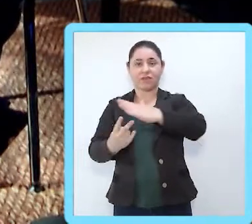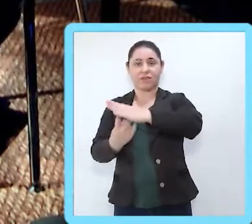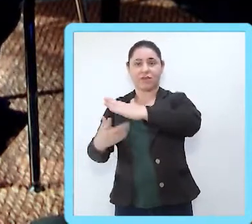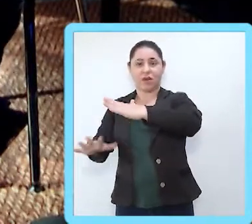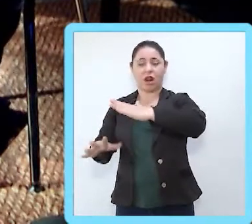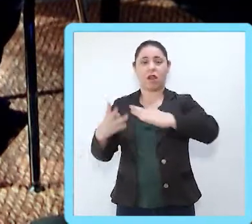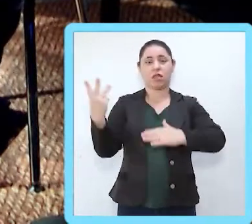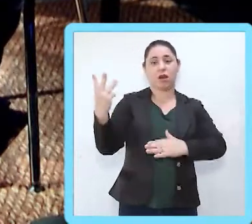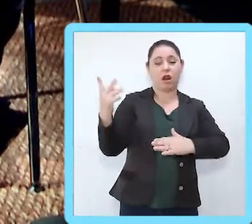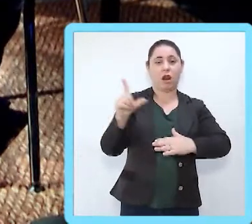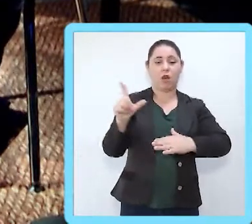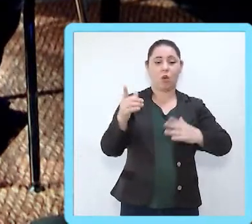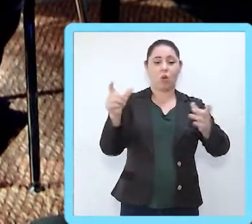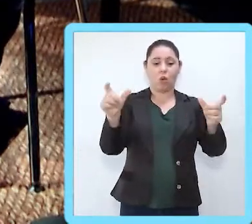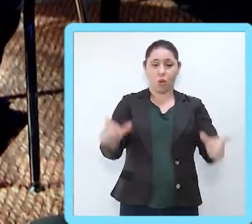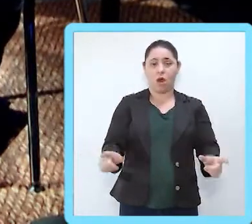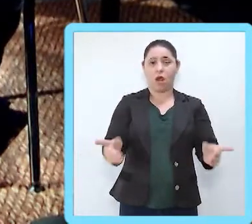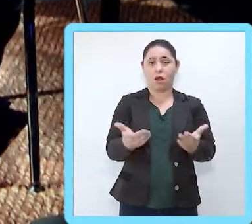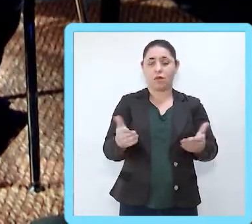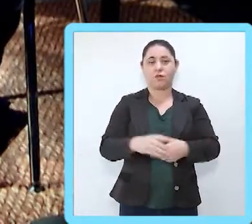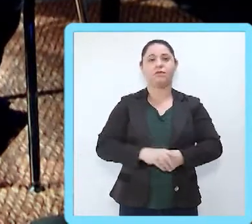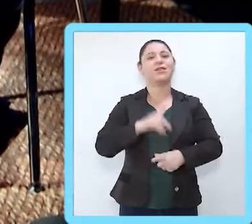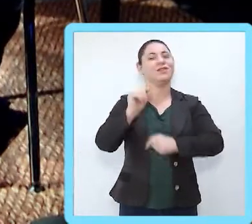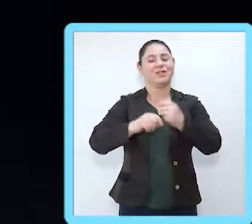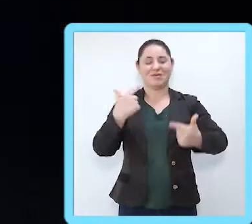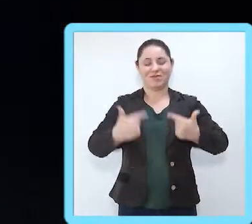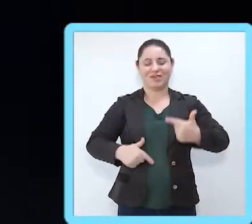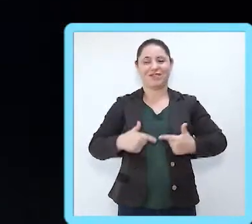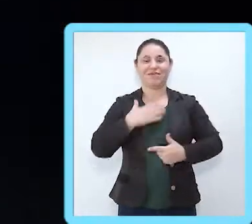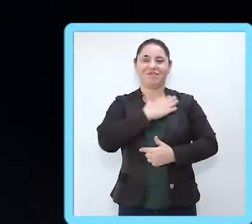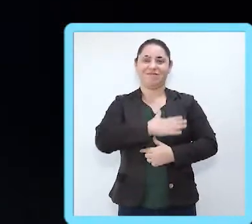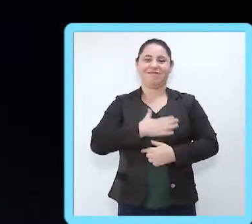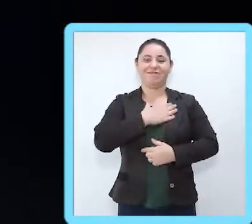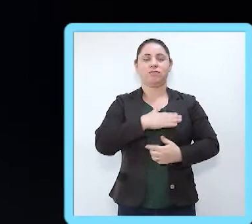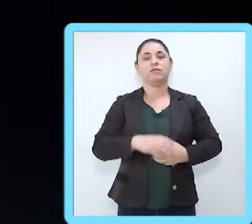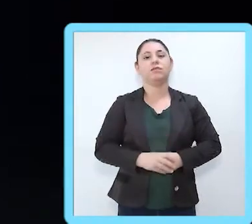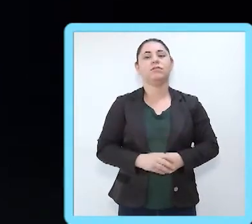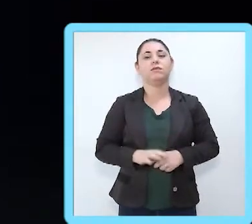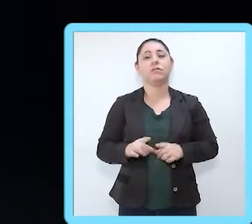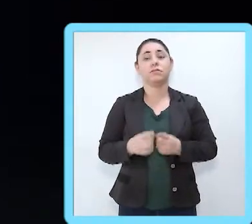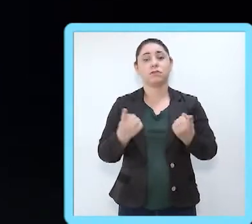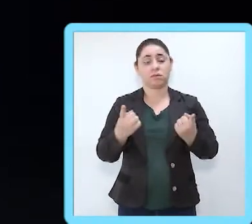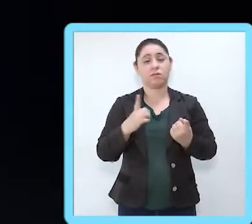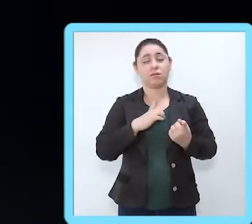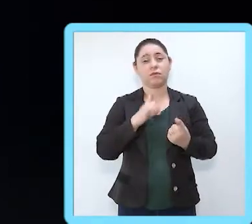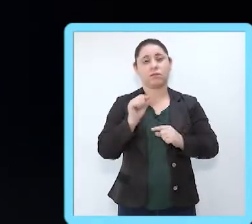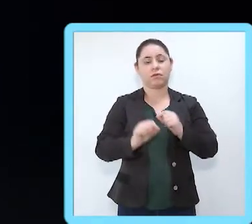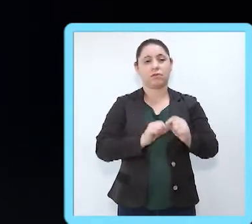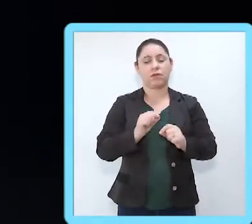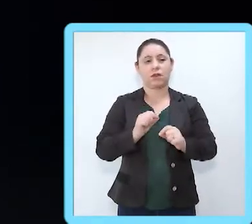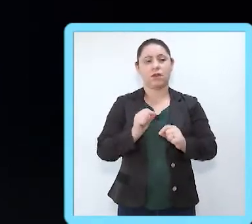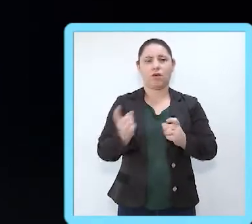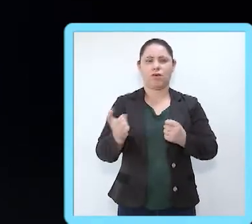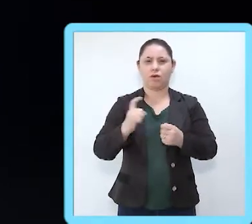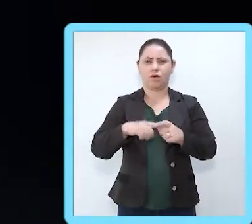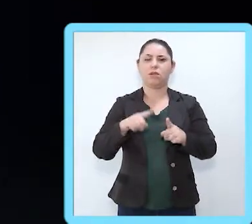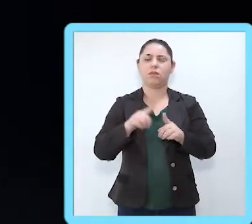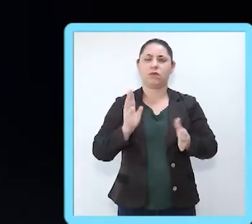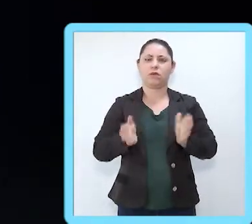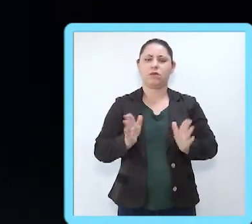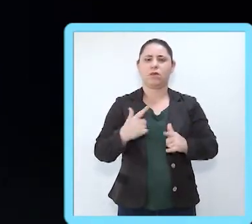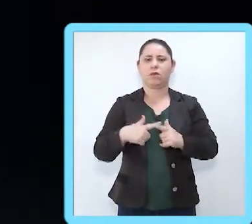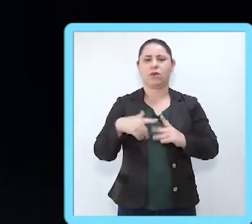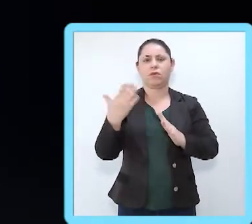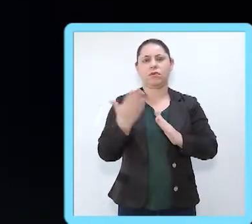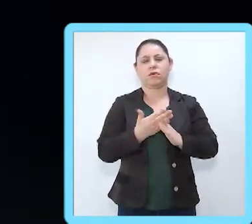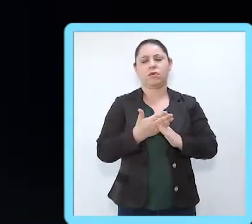que acontecem na política que dão prazer para a gente, sabe? Mas o senhor tem uma... Daqui a pouco eu quero voltar até o seu mandato, porque aqui no intervalo o